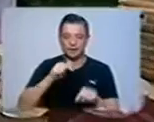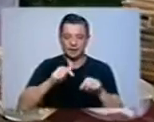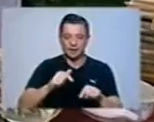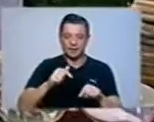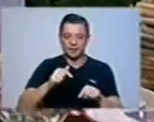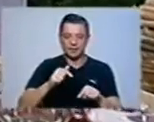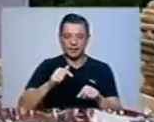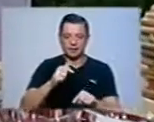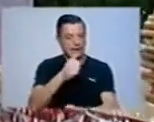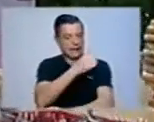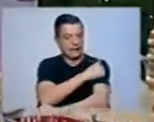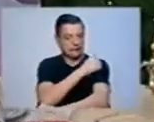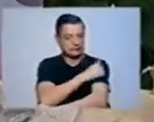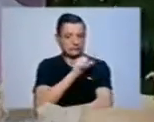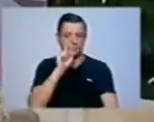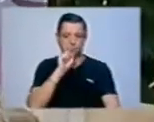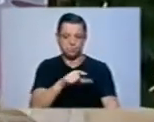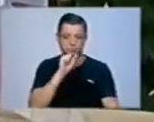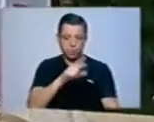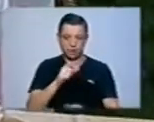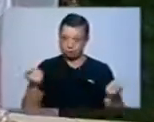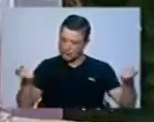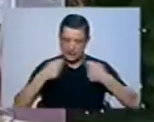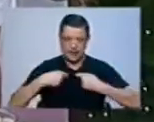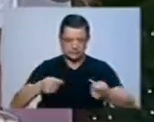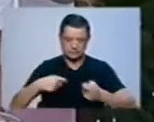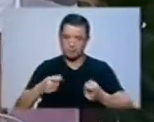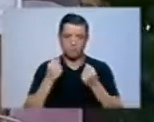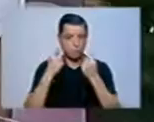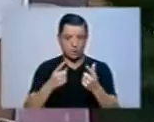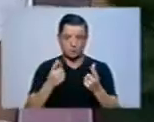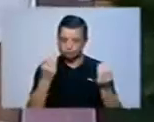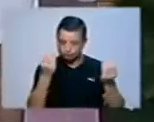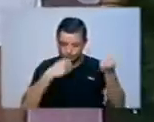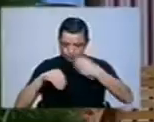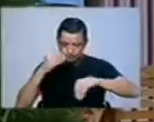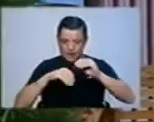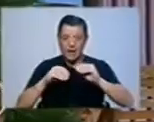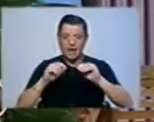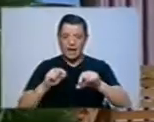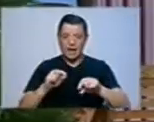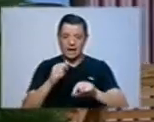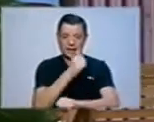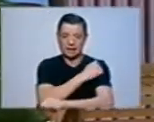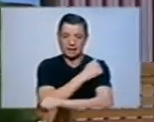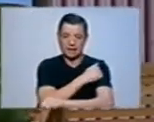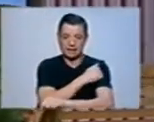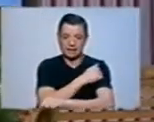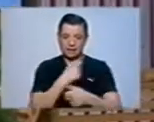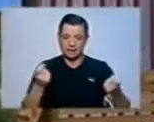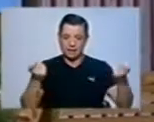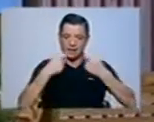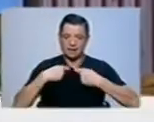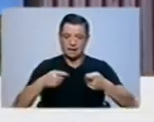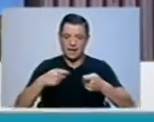Dicas de beleza caseiras e, portanto, não muito dispendiosas, nada, não é? E que podemos aplicá-las em casa. É verdade. Não precisamos gastar